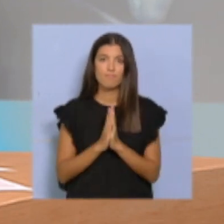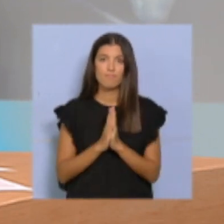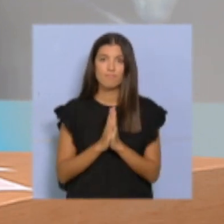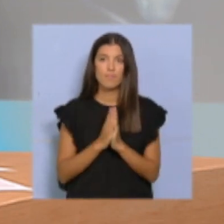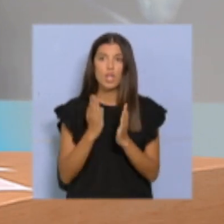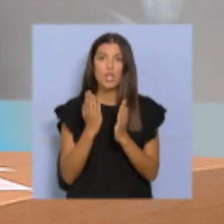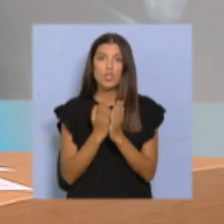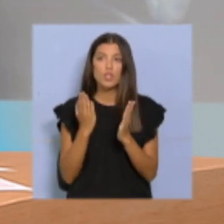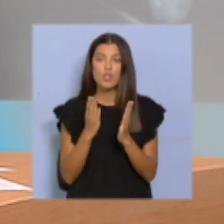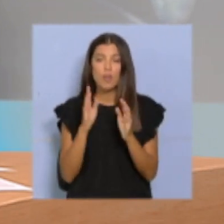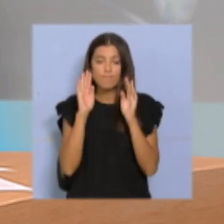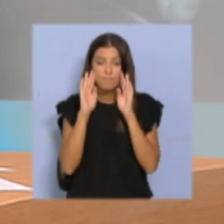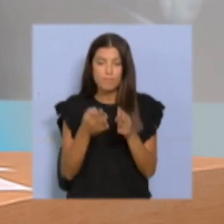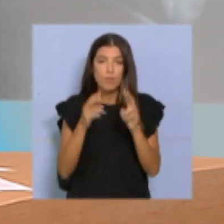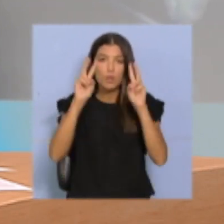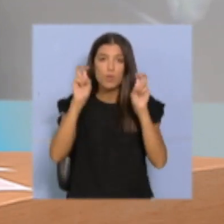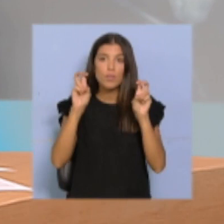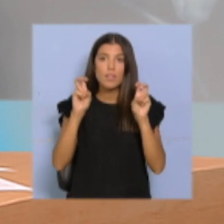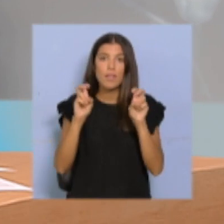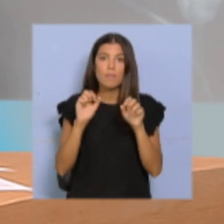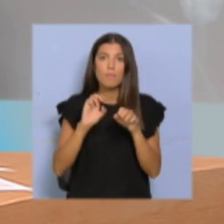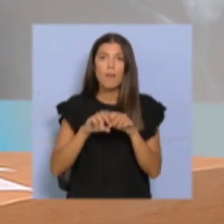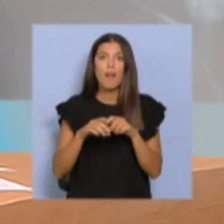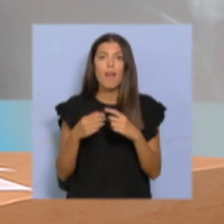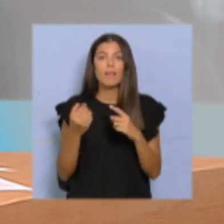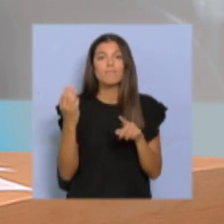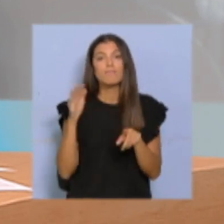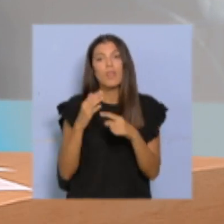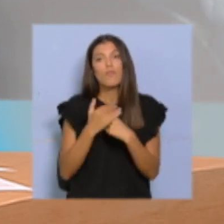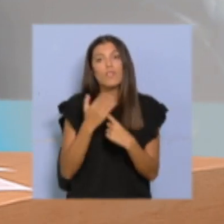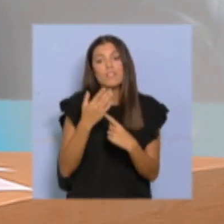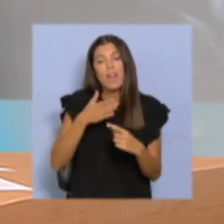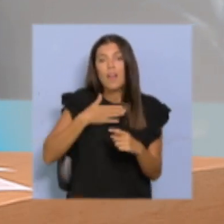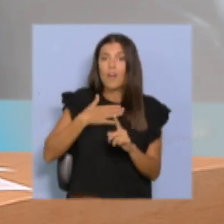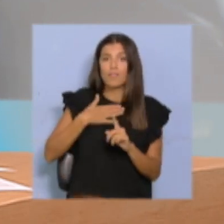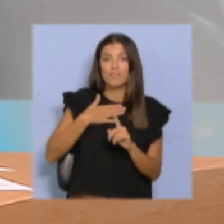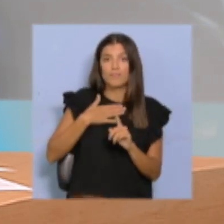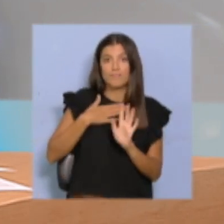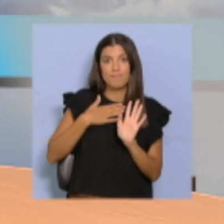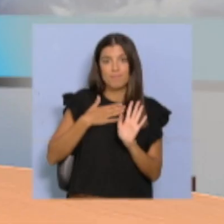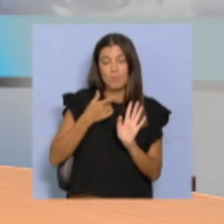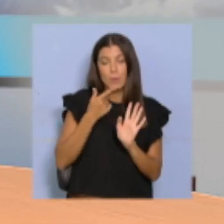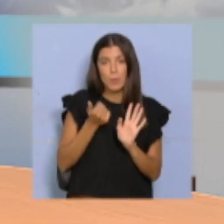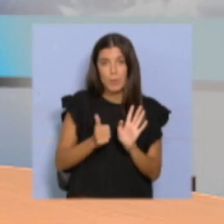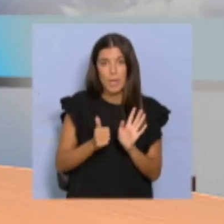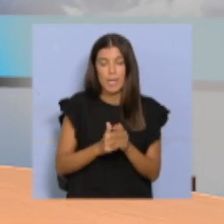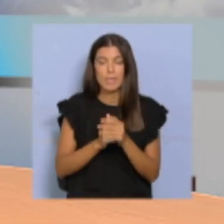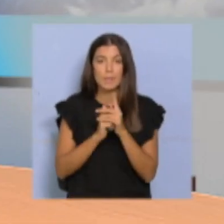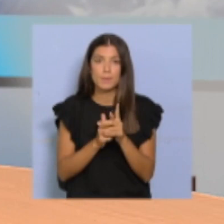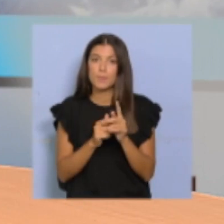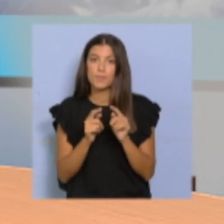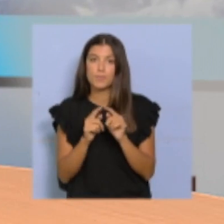a nós, não é? E os outros ficam para segundo plano. Um dos aspectos, pelo menos no anúncio do